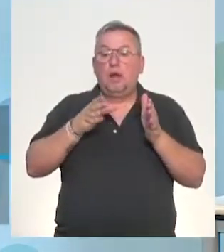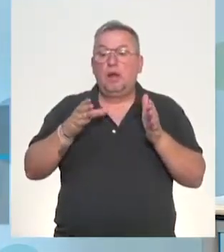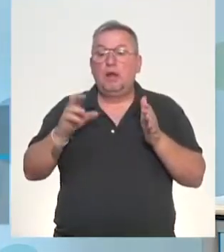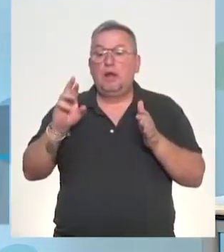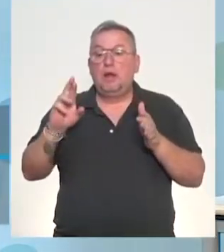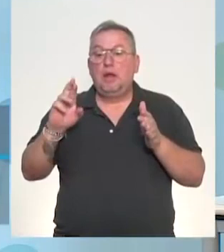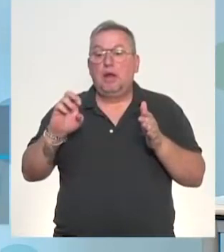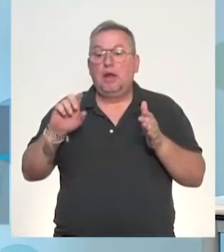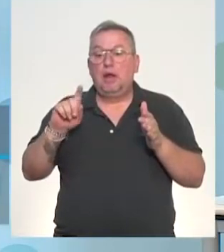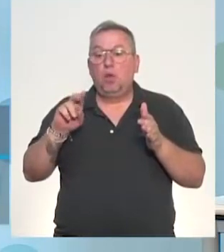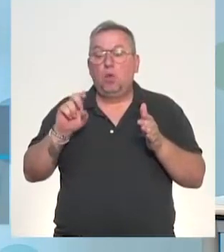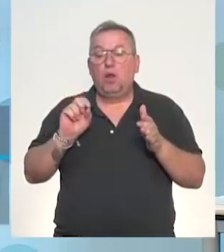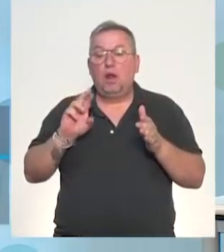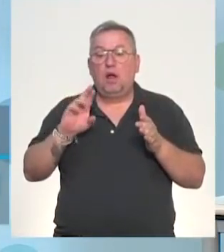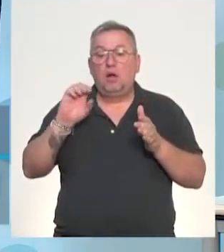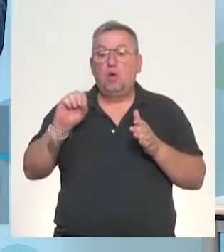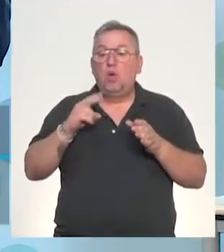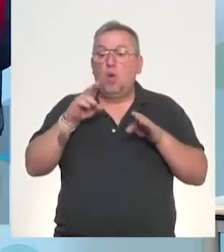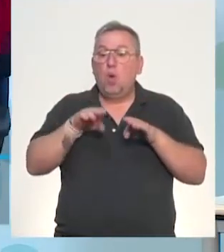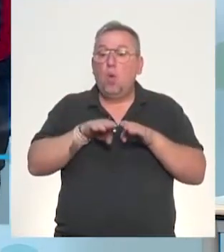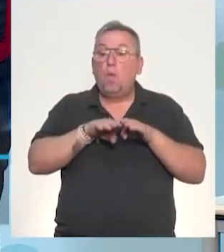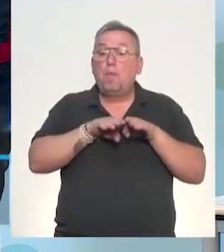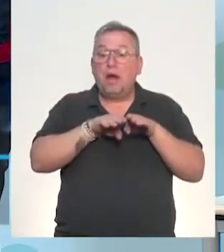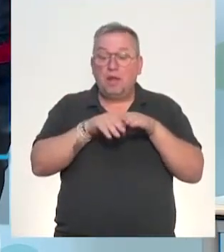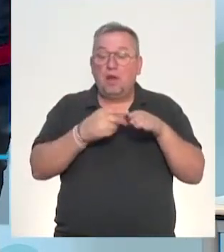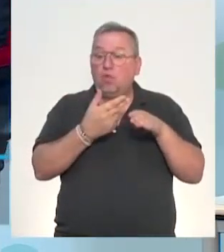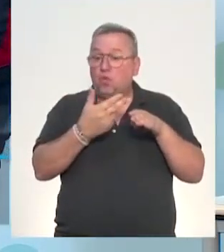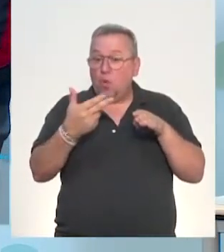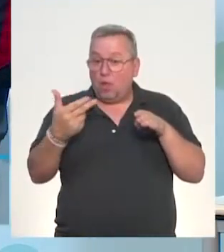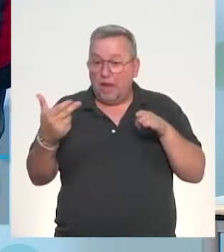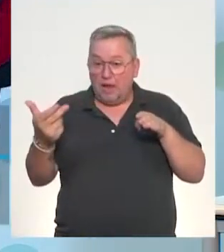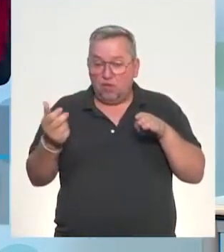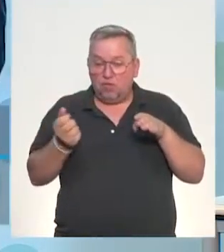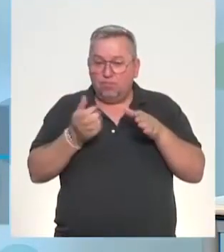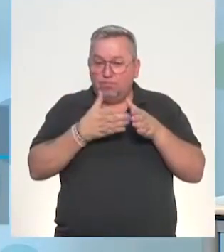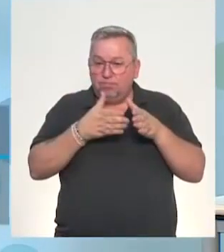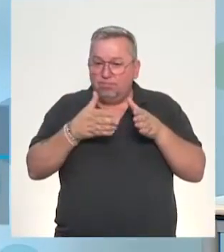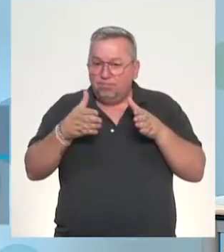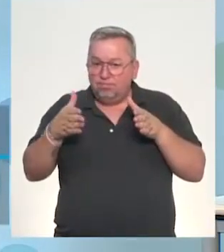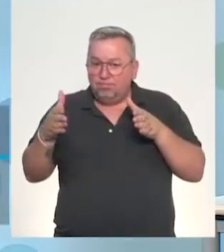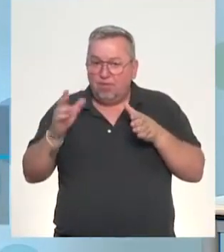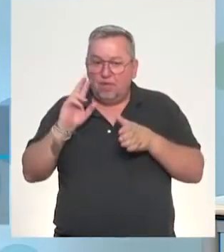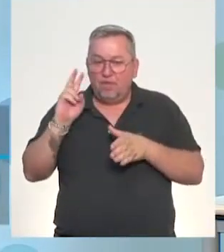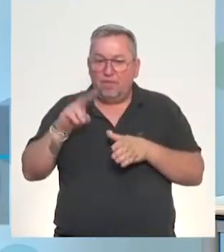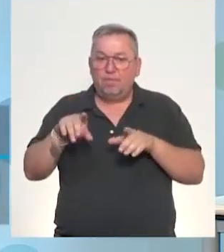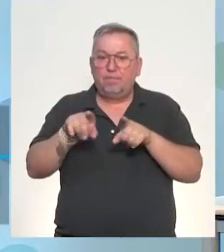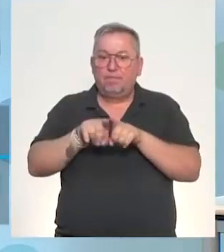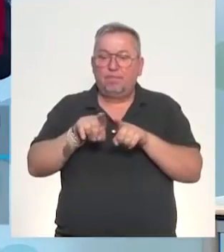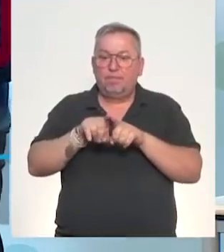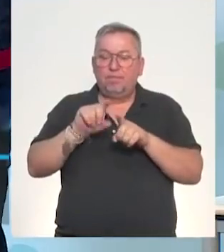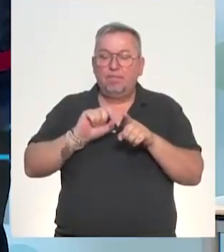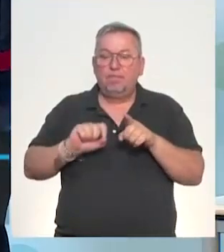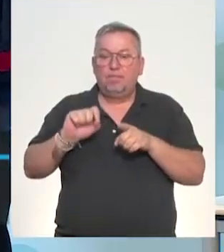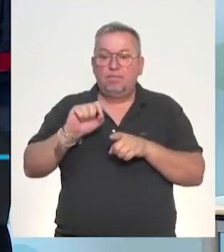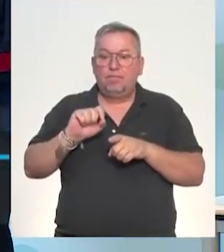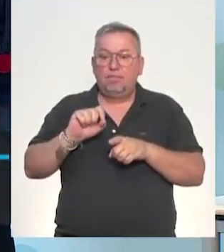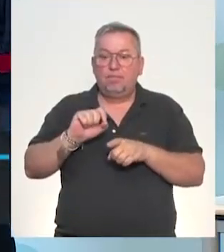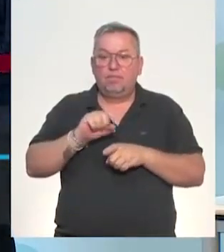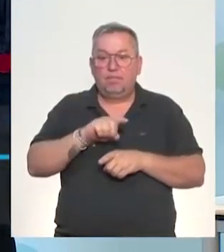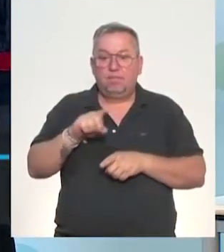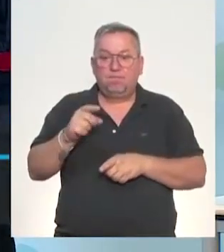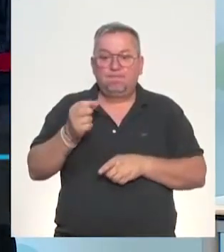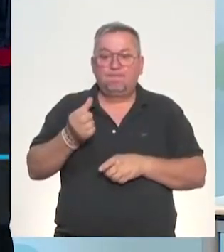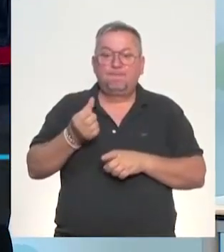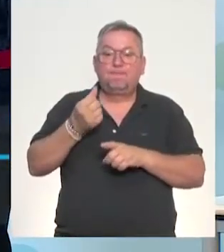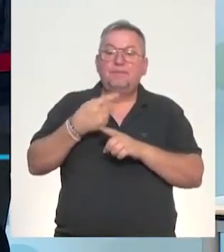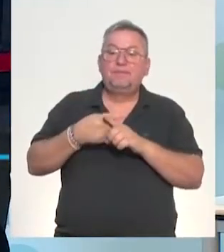você quiser, um padrão nessa sequência. Perceba a estrutura dela e olha esse 6